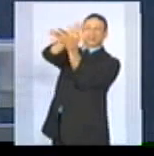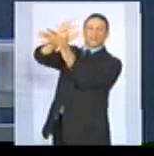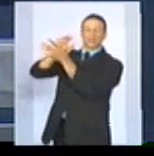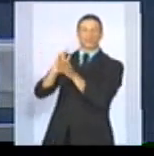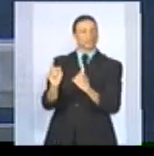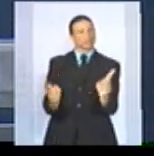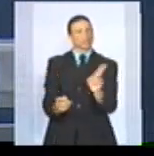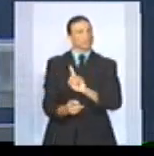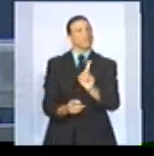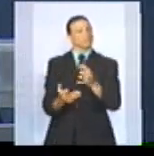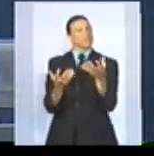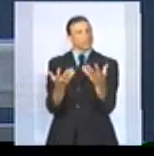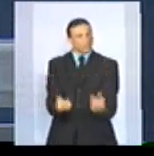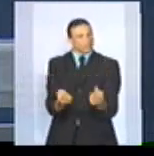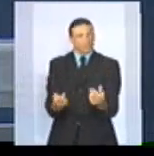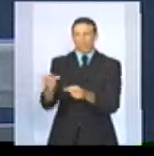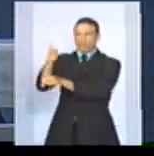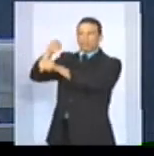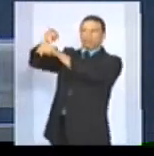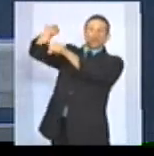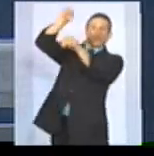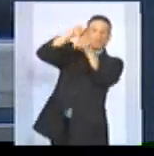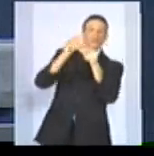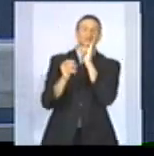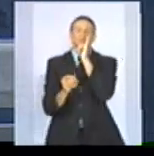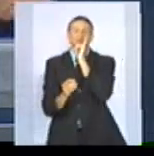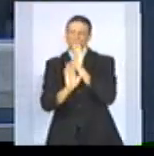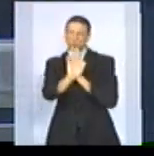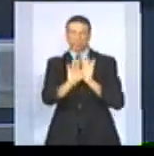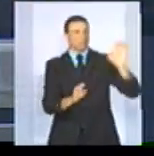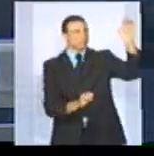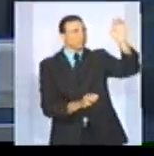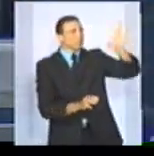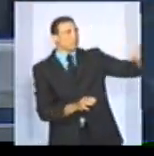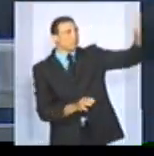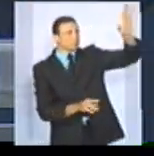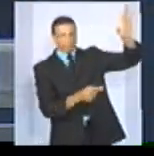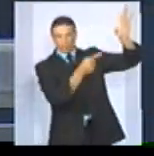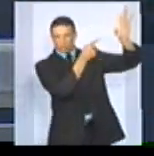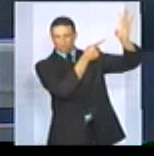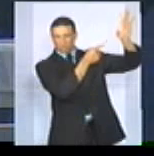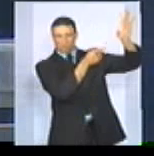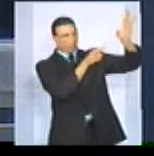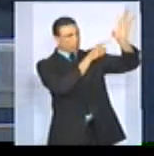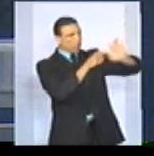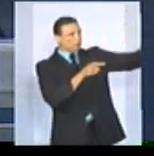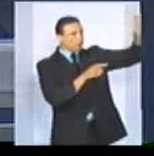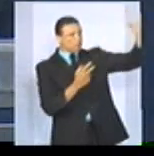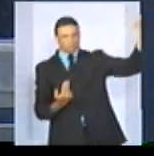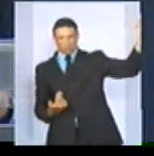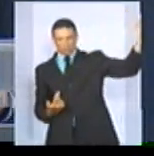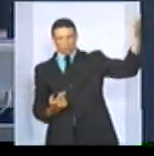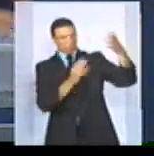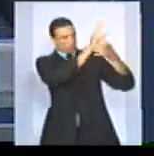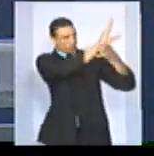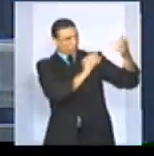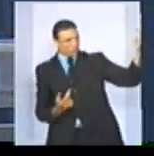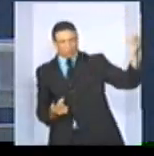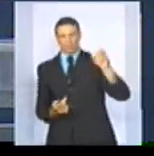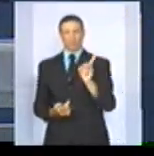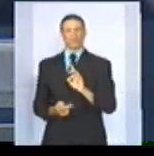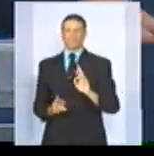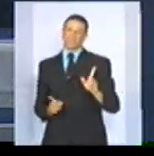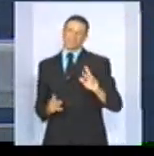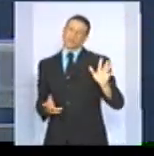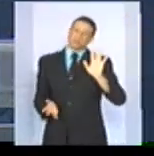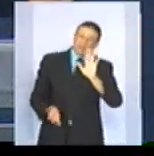reserva nenhuma até porque se na Europa e nós não estamos dizendo que a Europa se faz lá faz aqui mas tá claro se em todos